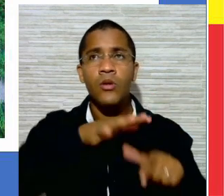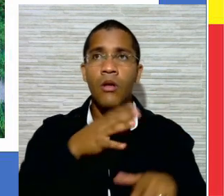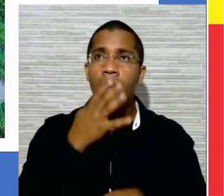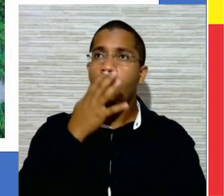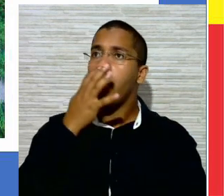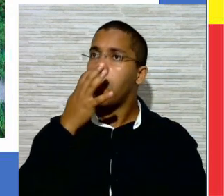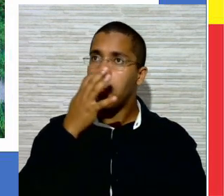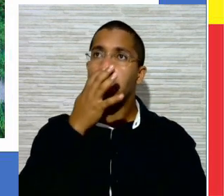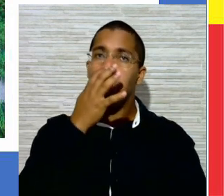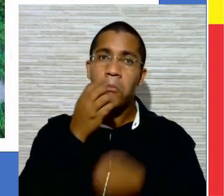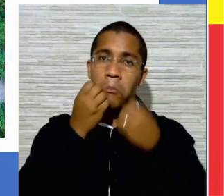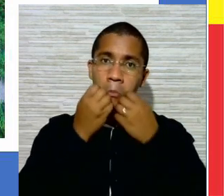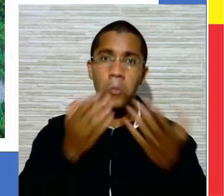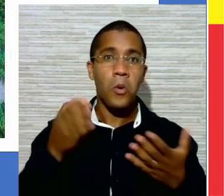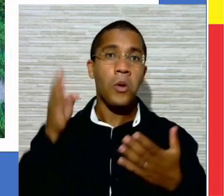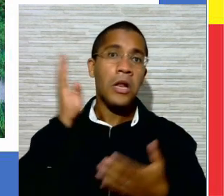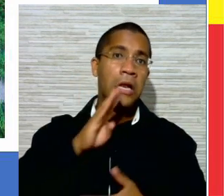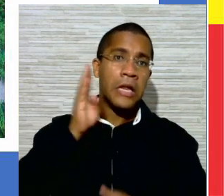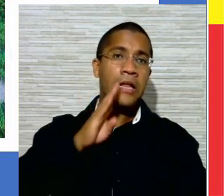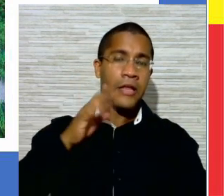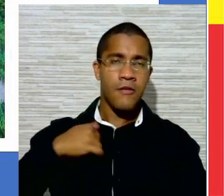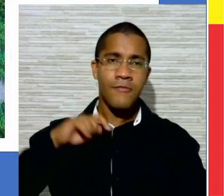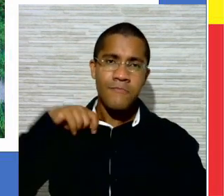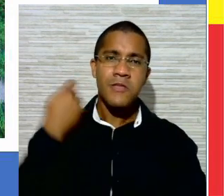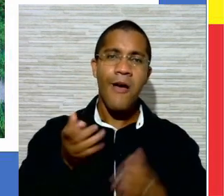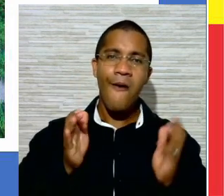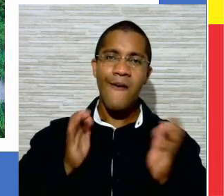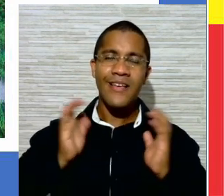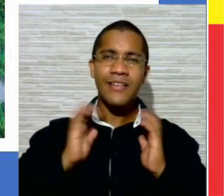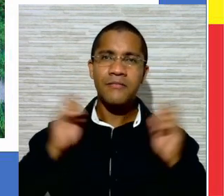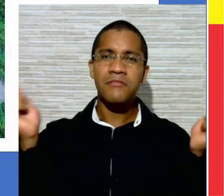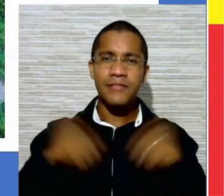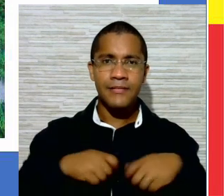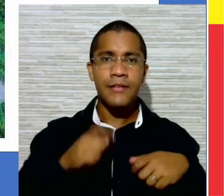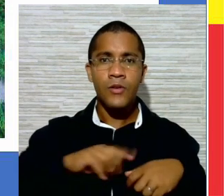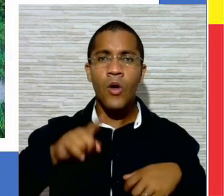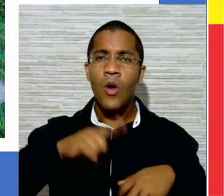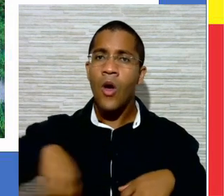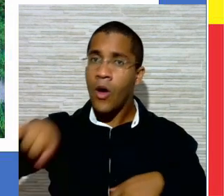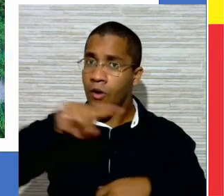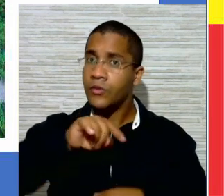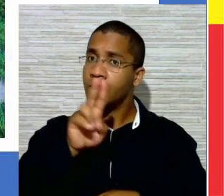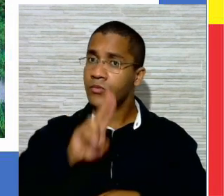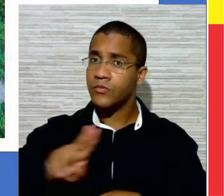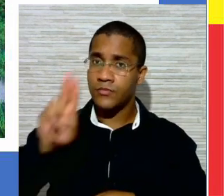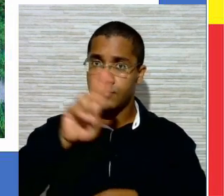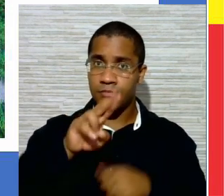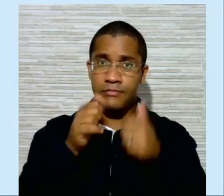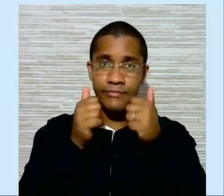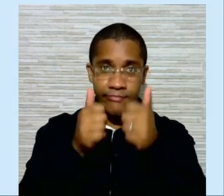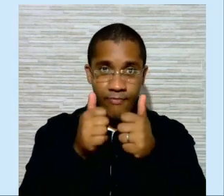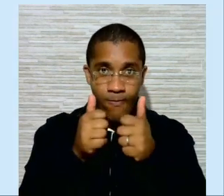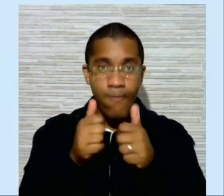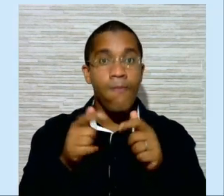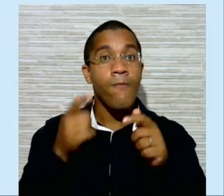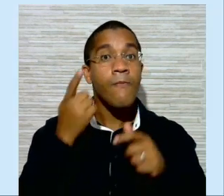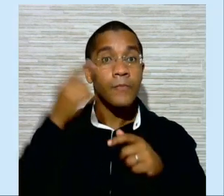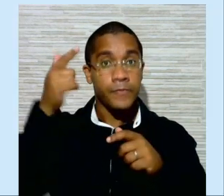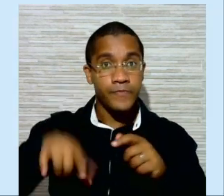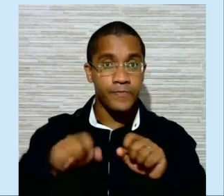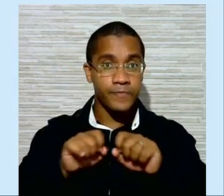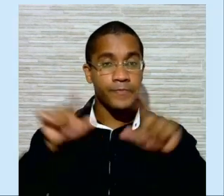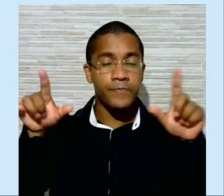Então, esse espaço ele vai produzir uma riqueza para a gente, porque a gente vai começar a utilizá-lo. Ok, gente? Observa